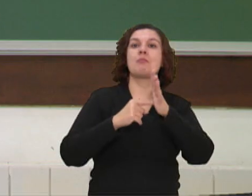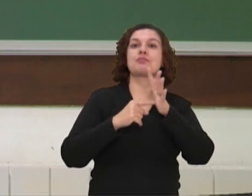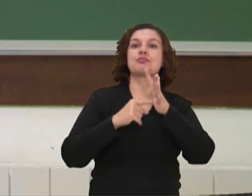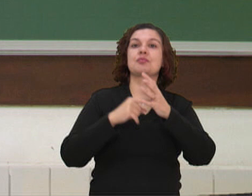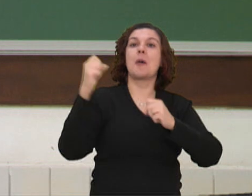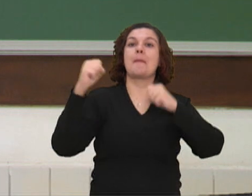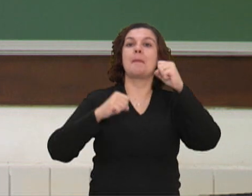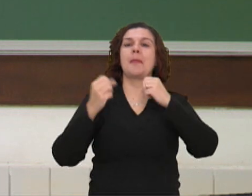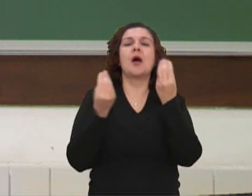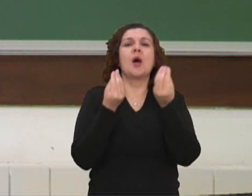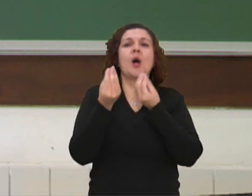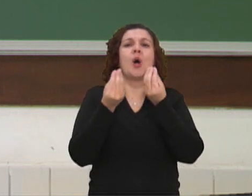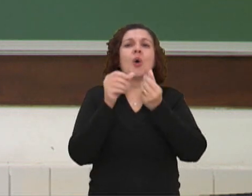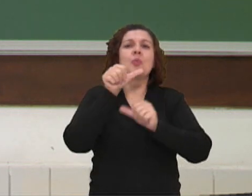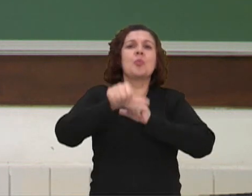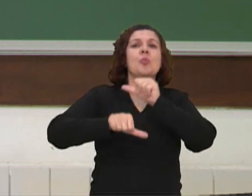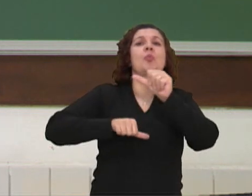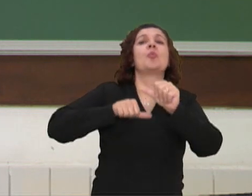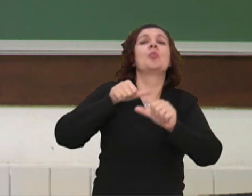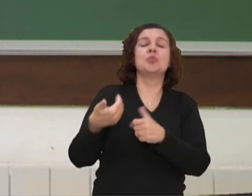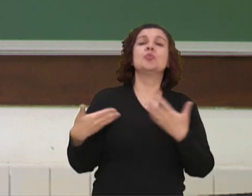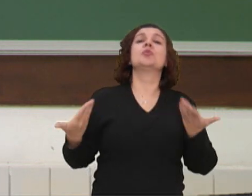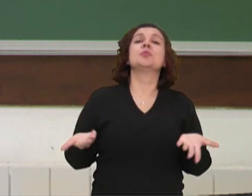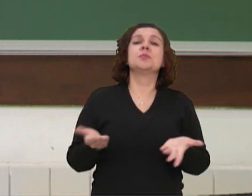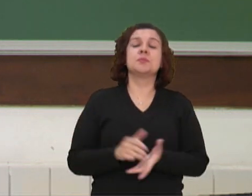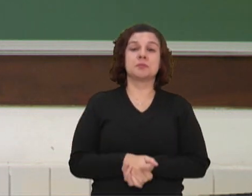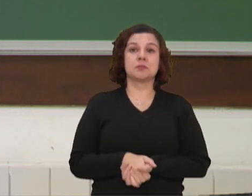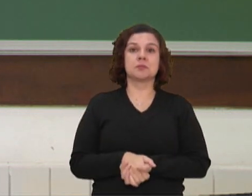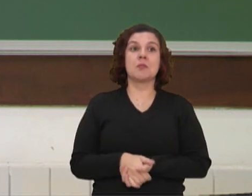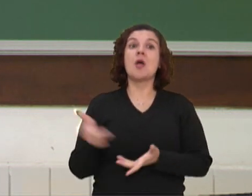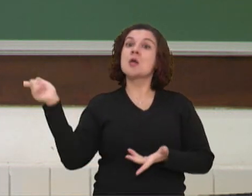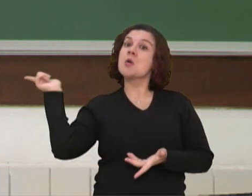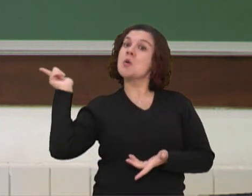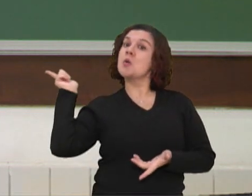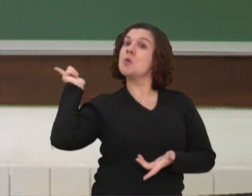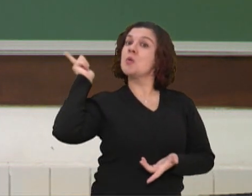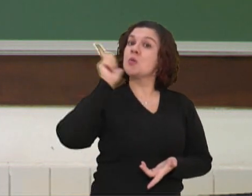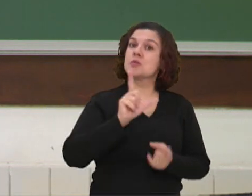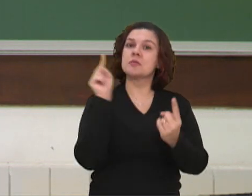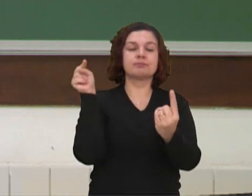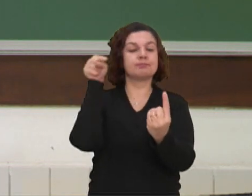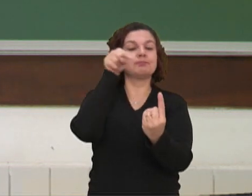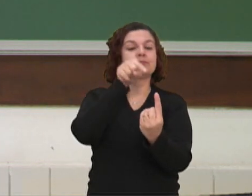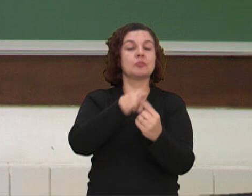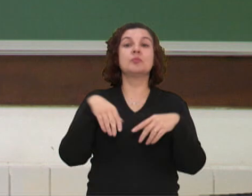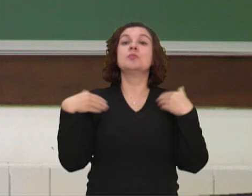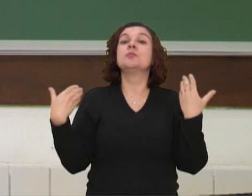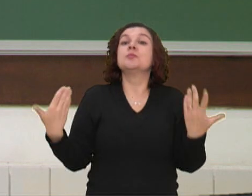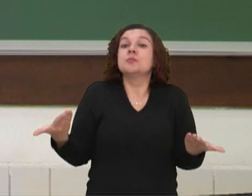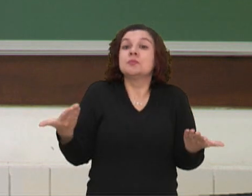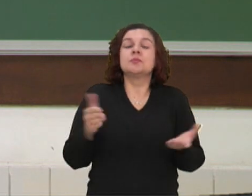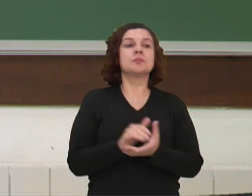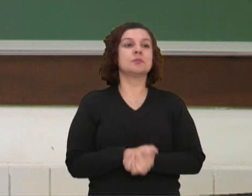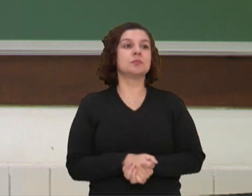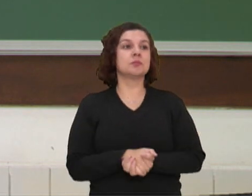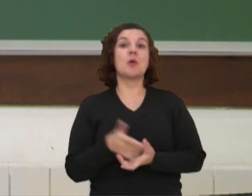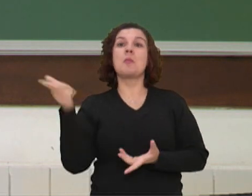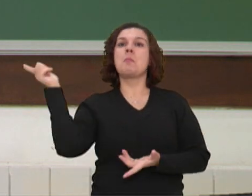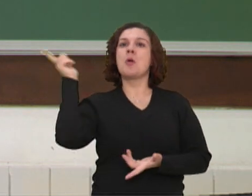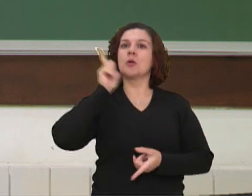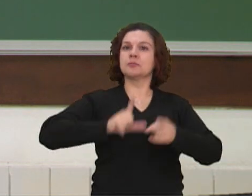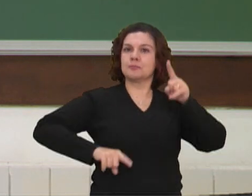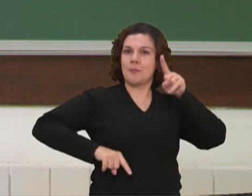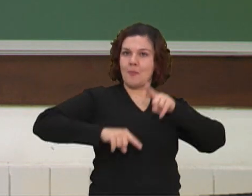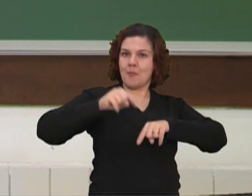essa forma de trabalhar se alterou para chegar num determinado fim? Ou seja, para eu ter um